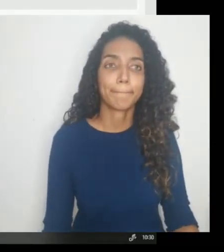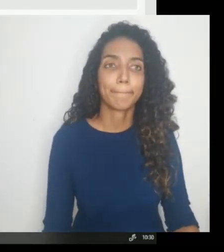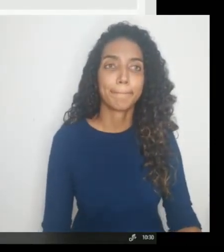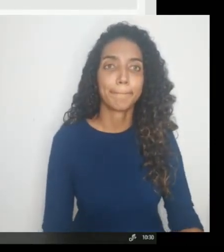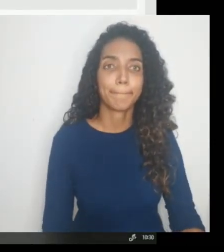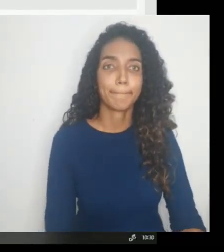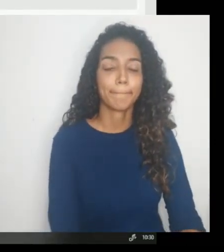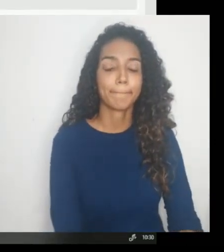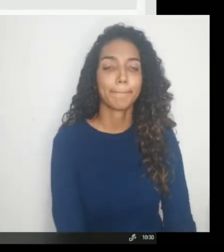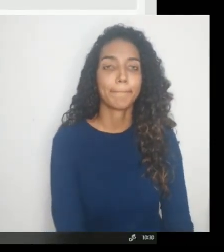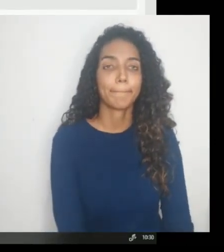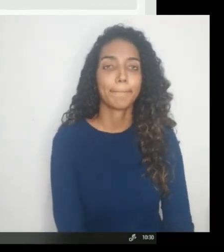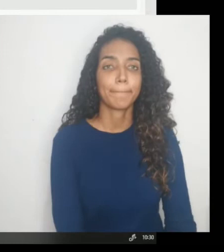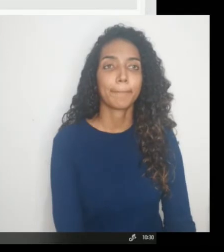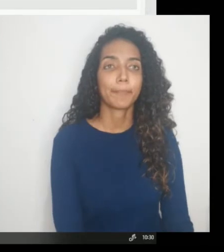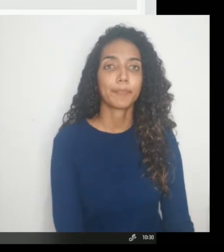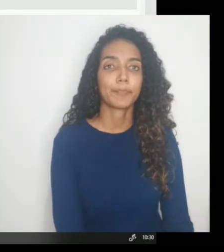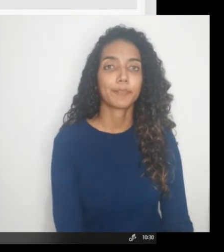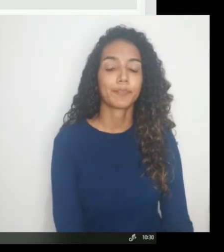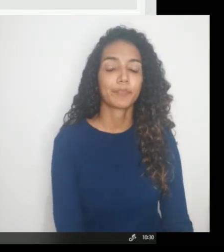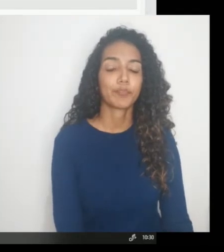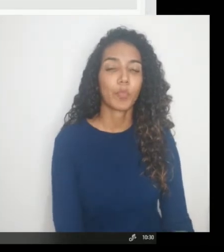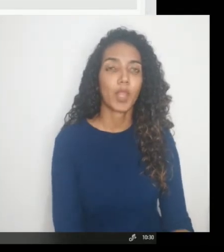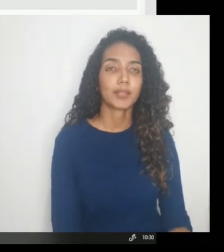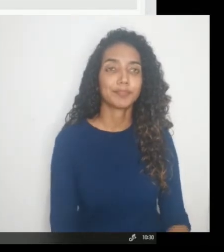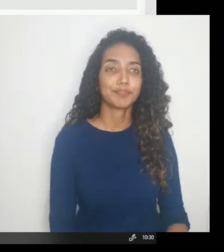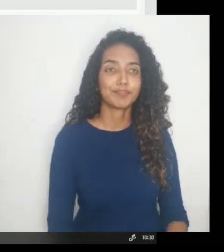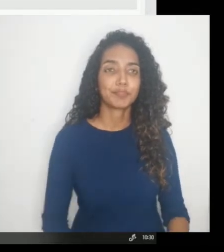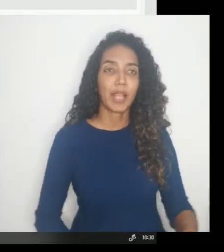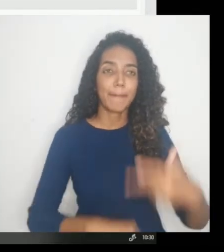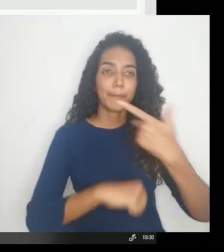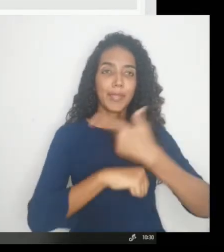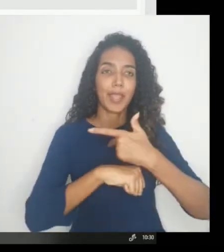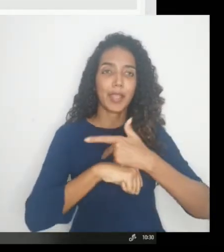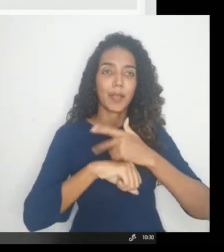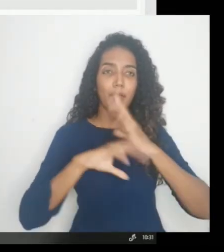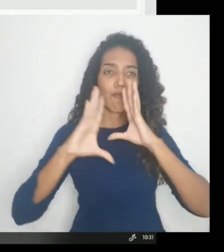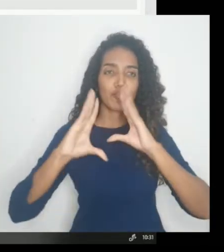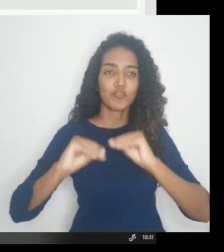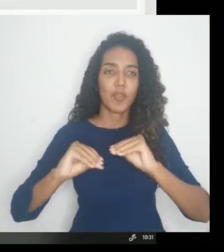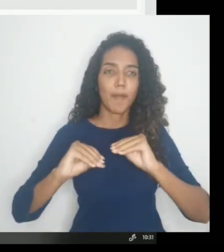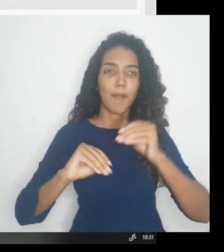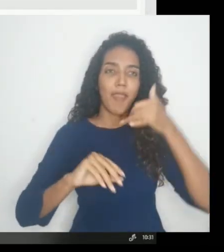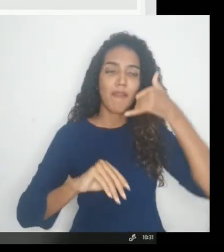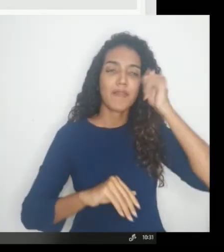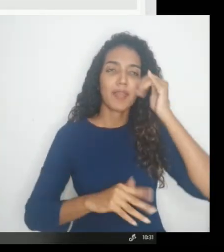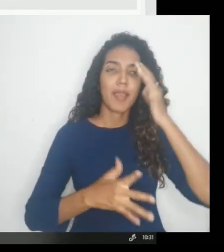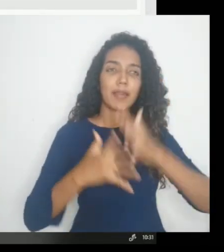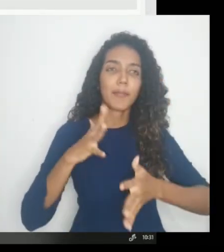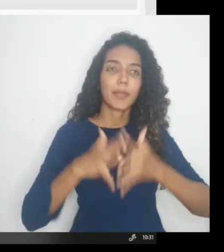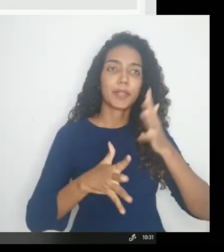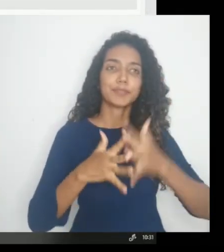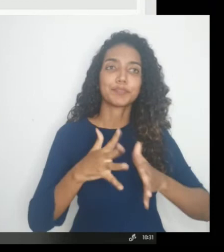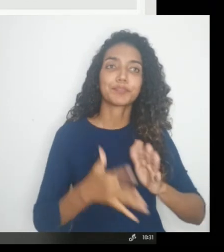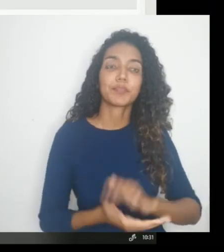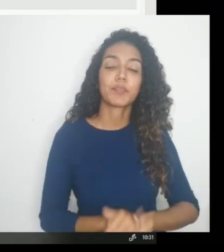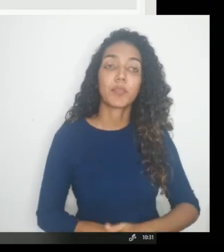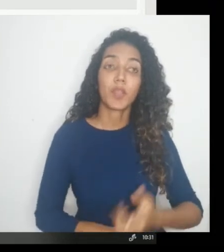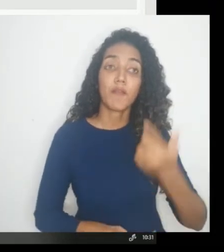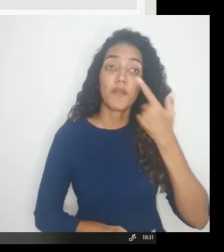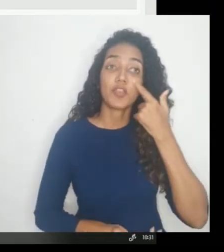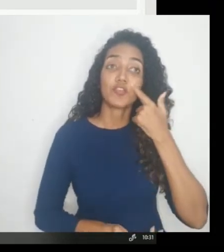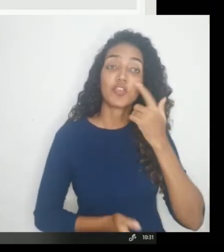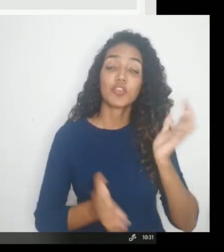Deixa eu tirar minha câmera aqui para não atrapalhar. E a gente agora, veja que a gente tem aqui a classe automóvel, essa